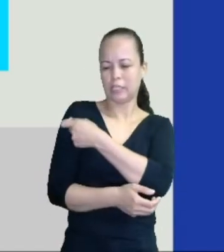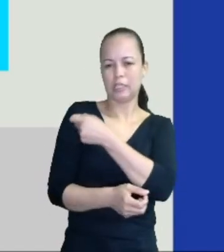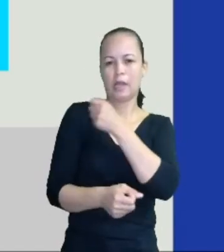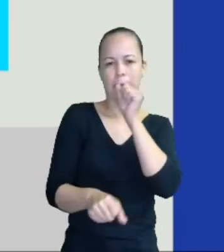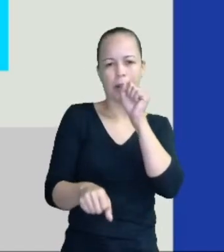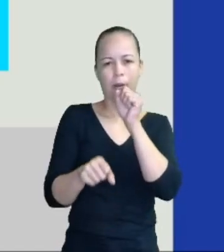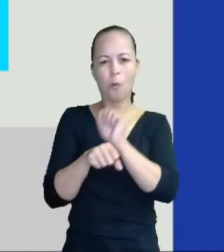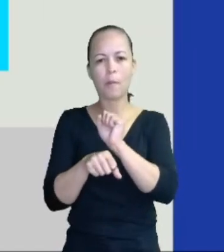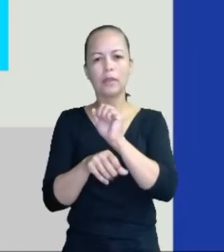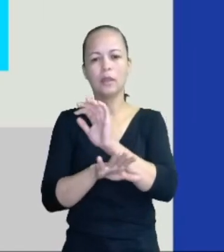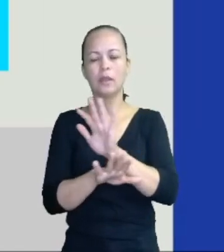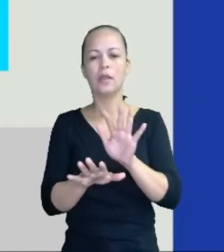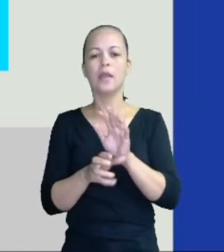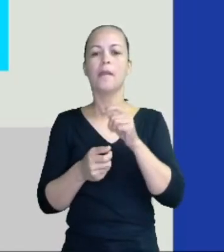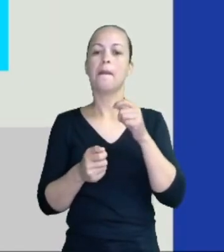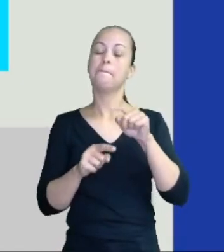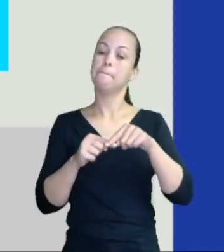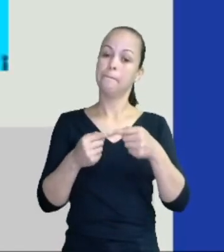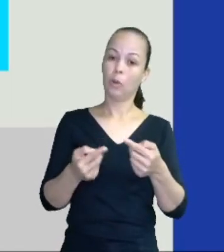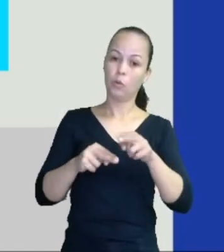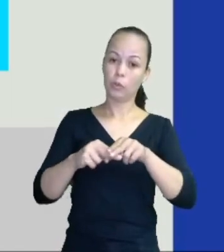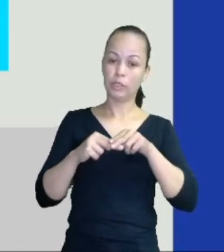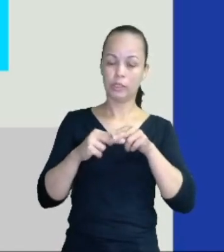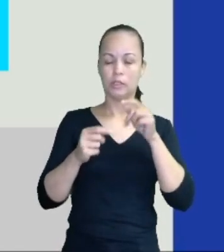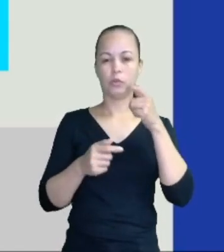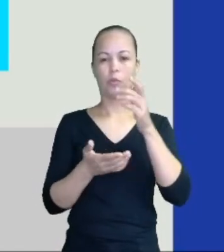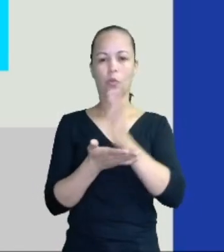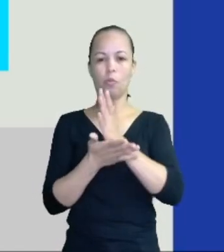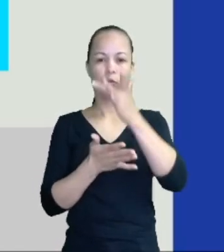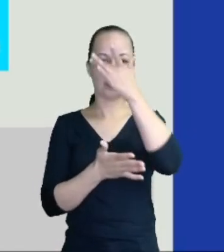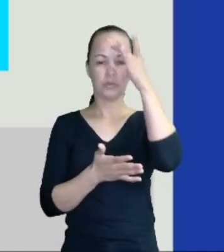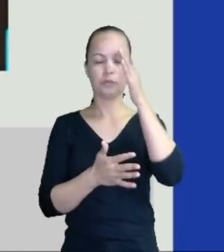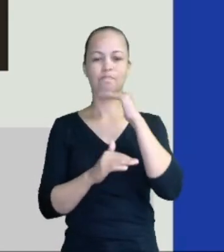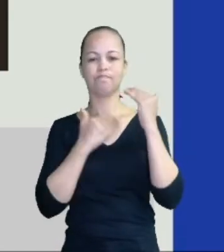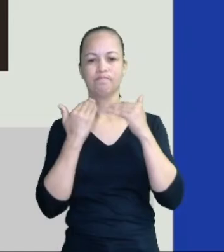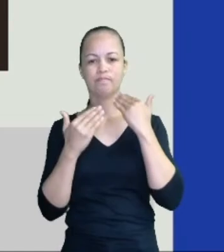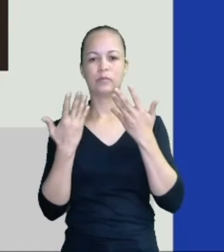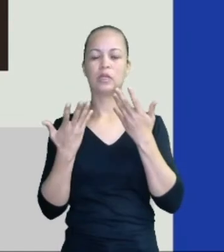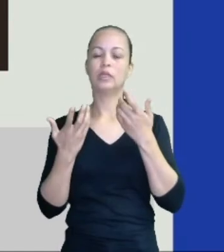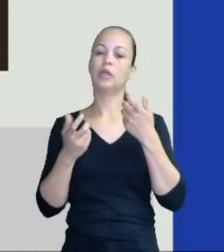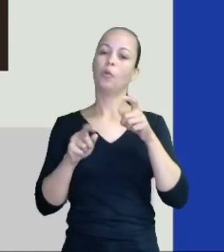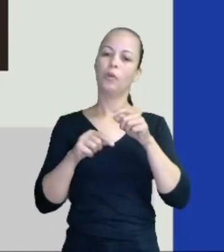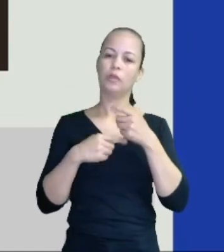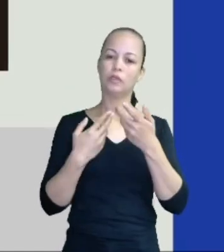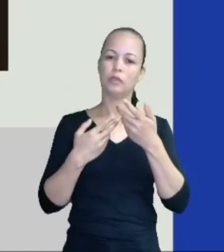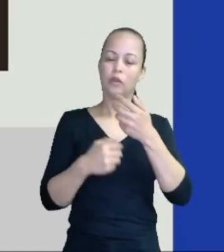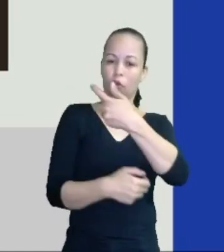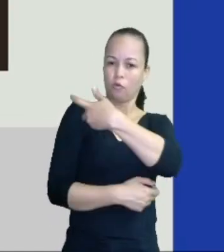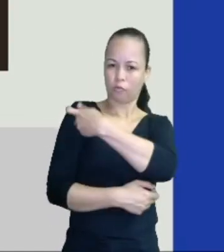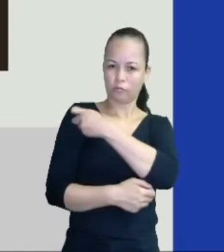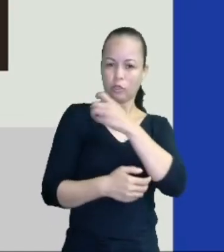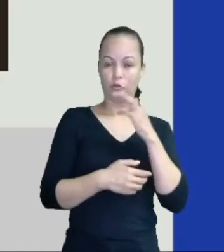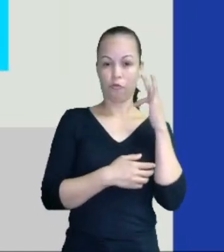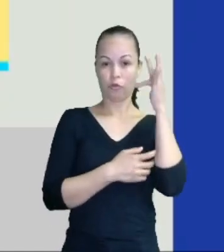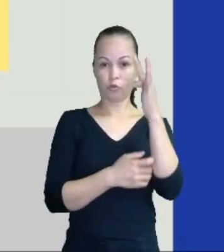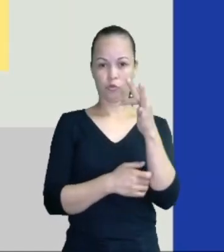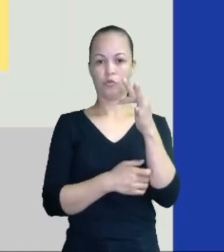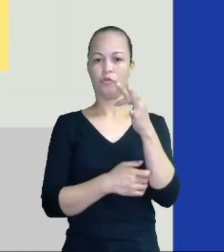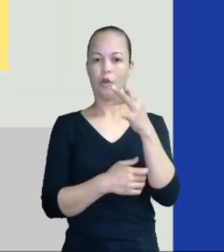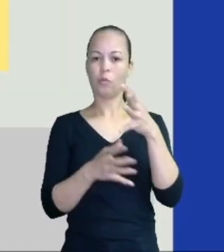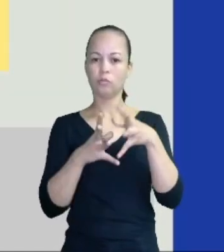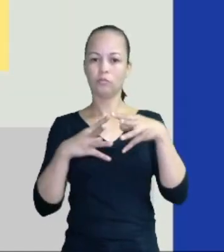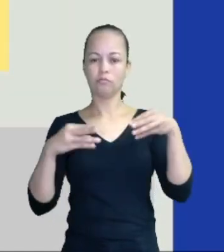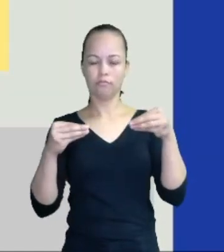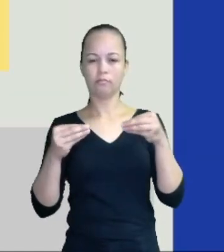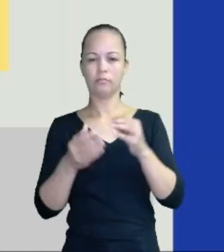este problema, os cientistas do mundo todo trabalham muito para encontrar as vacinas que vão salvar milhões de vidas no futuro.